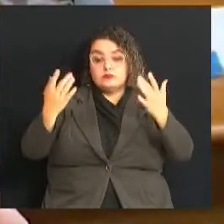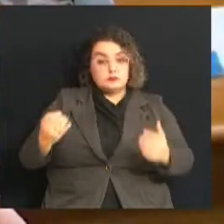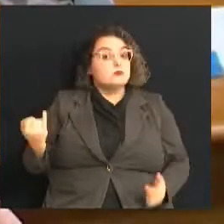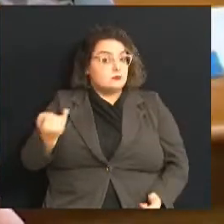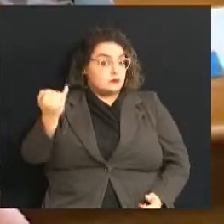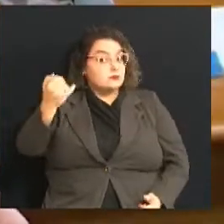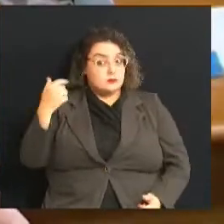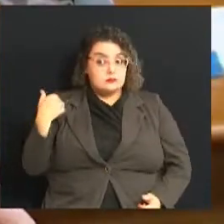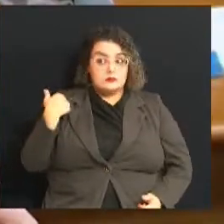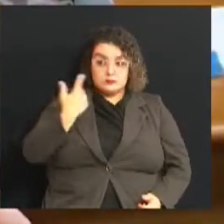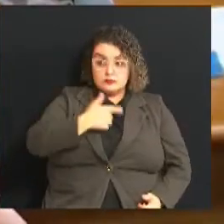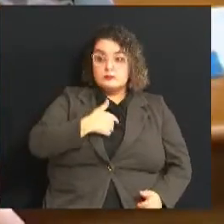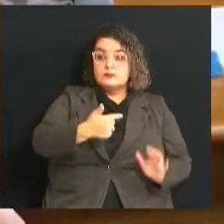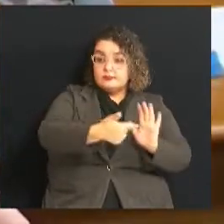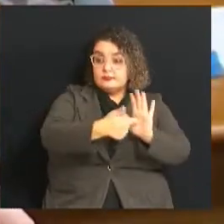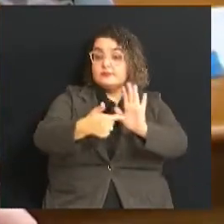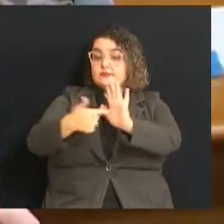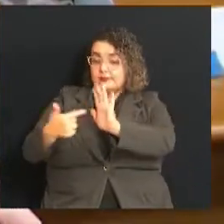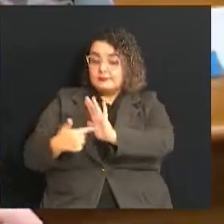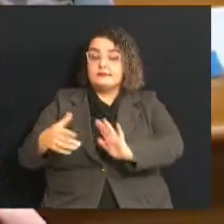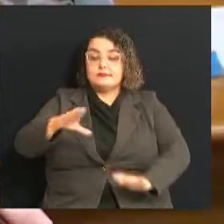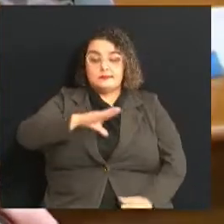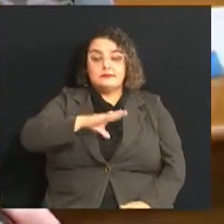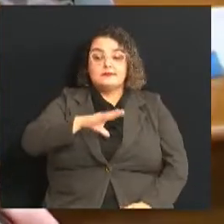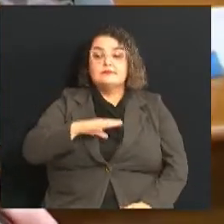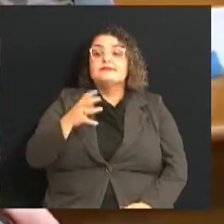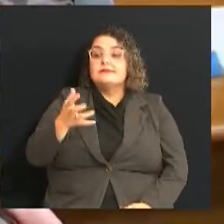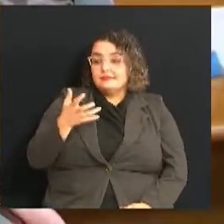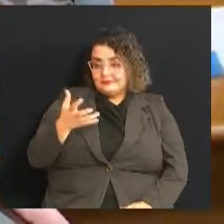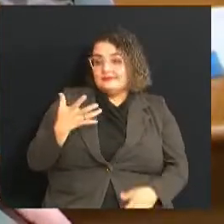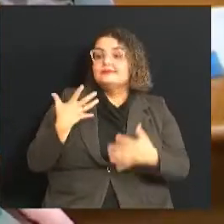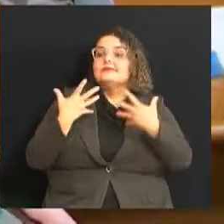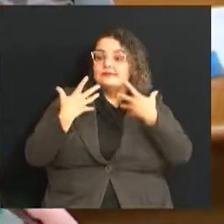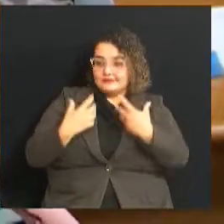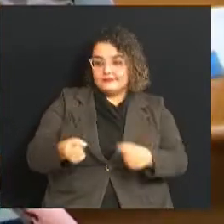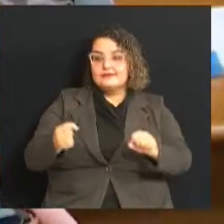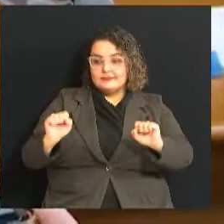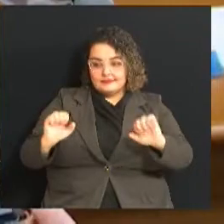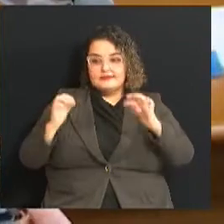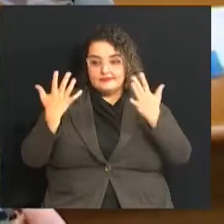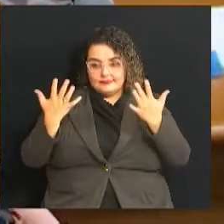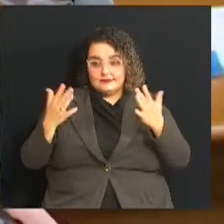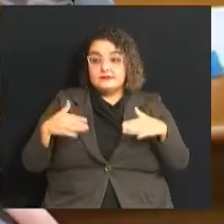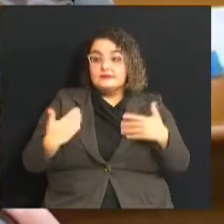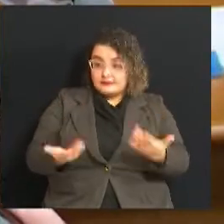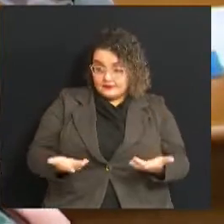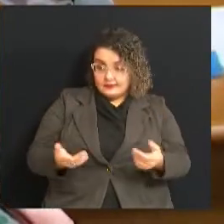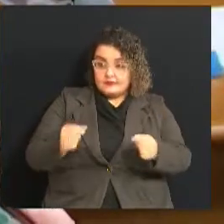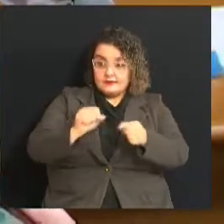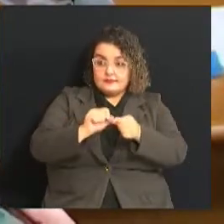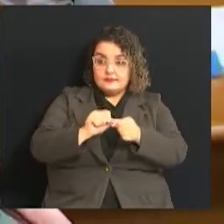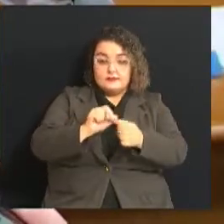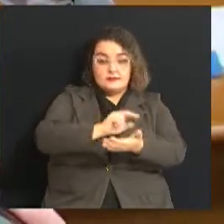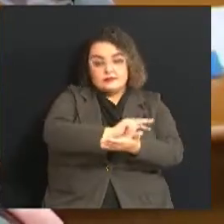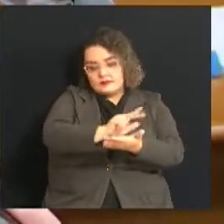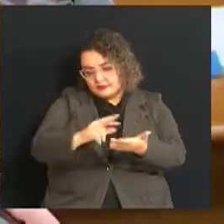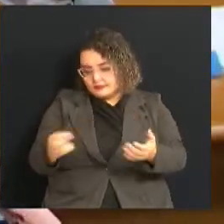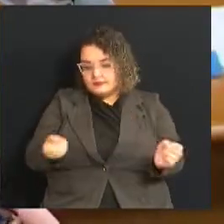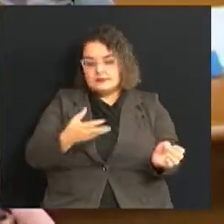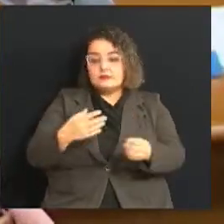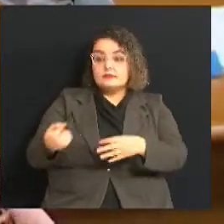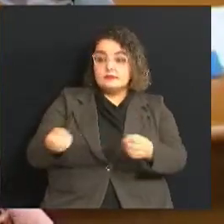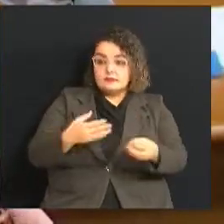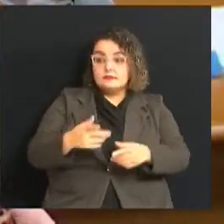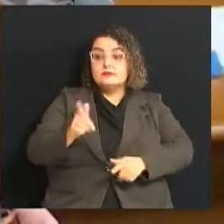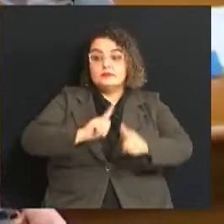a gente mostrar que a gente é uma cidade que quer receber eventos e para isso a gente fez várias inovações. Então a inovação na